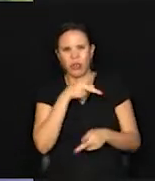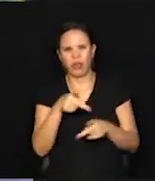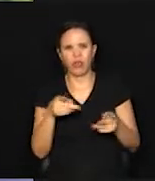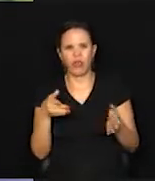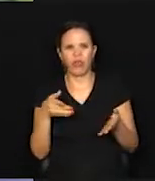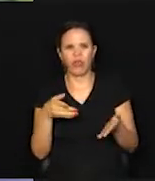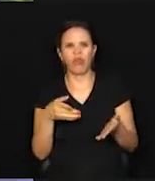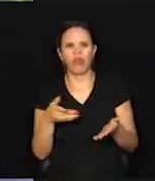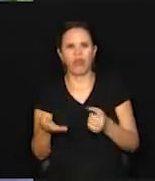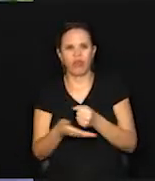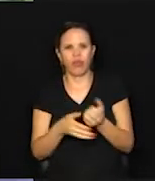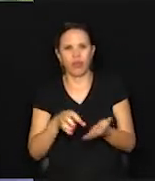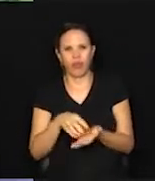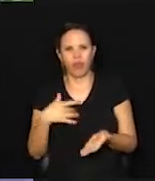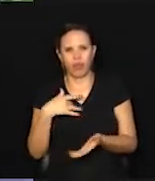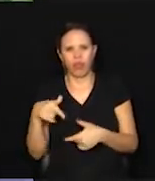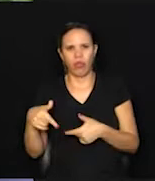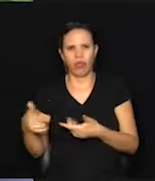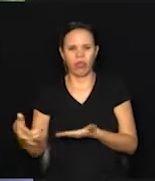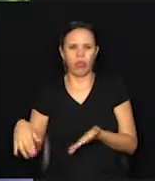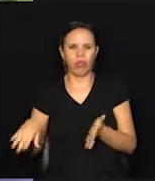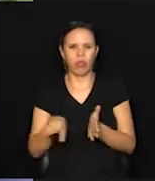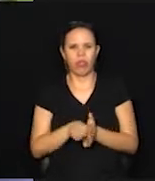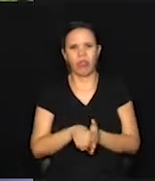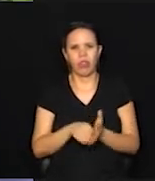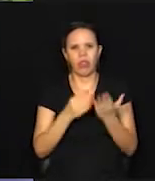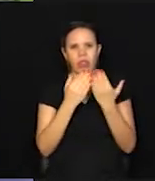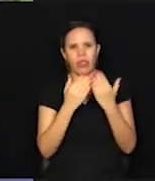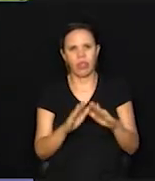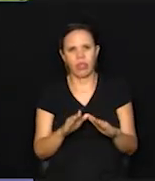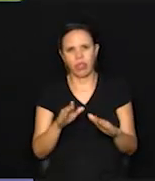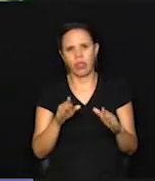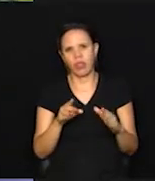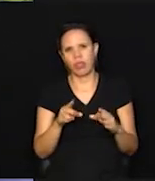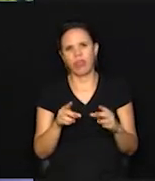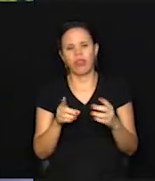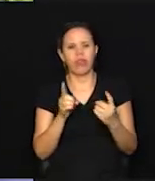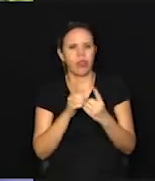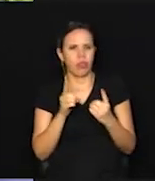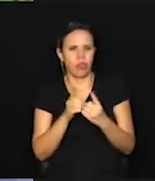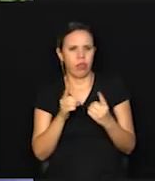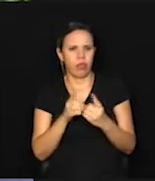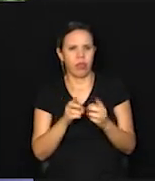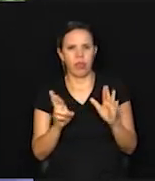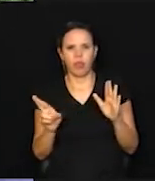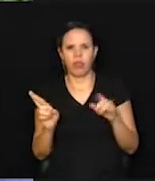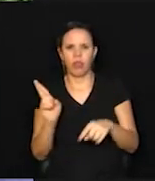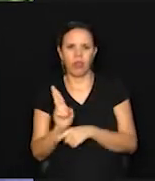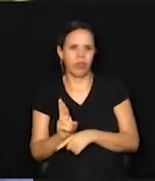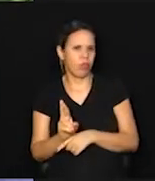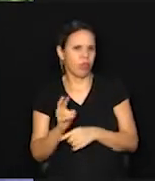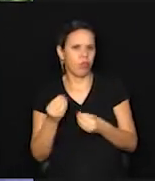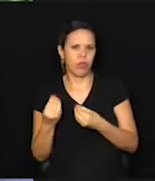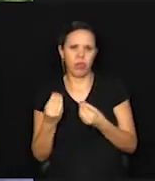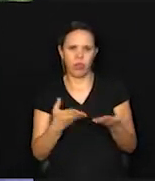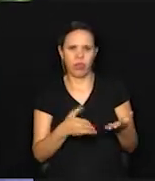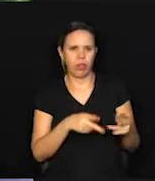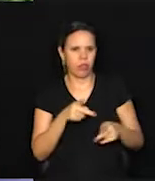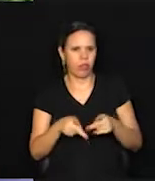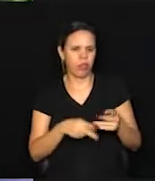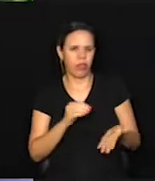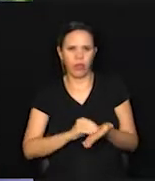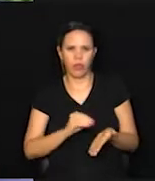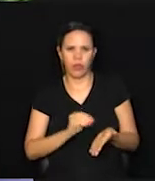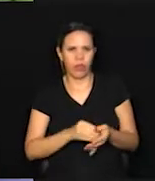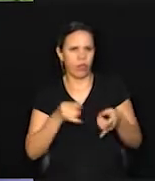da unidade básica de saúde onde eu trabalho até a porta da unidade de pronto atendimento de referência, não ter onde colocar a paciente por falta de